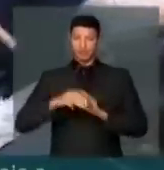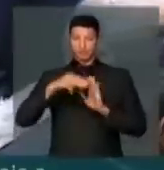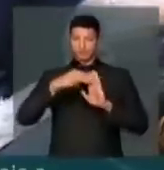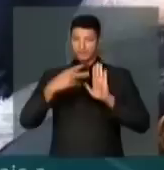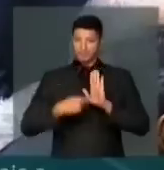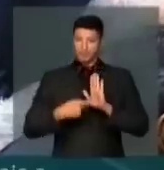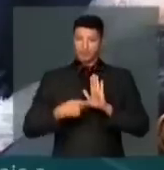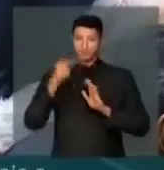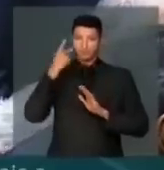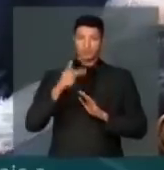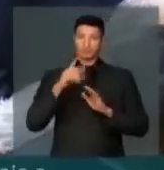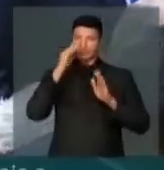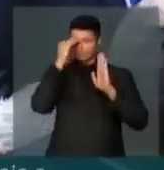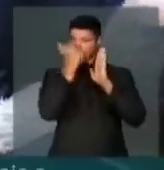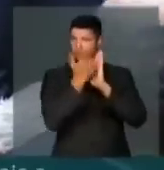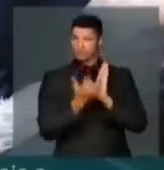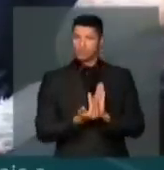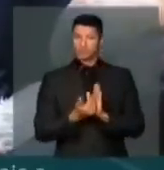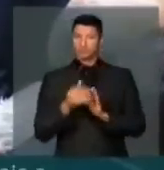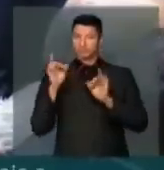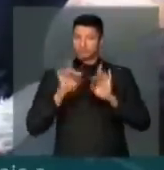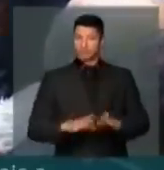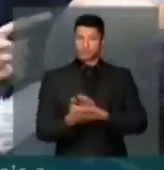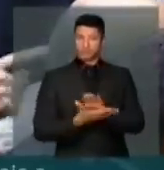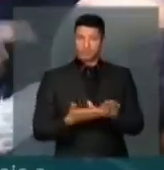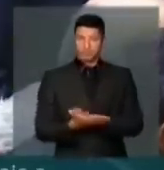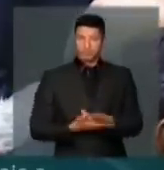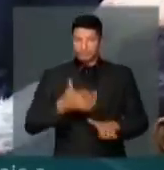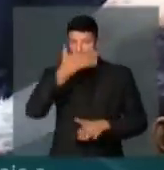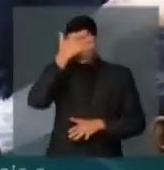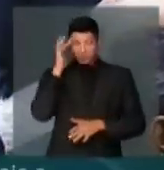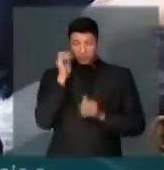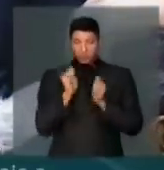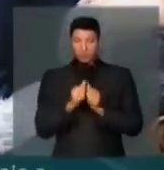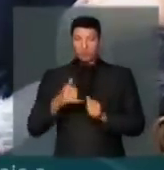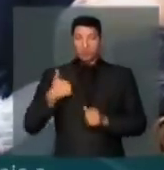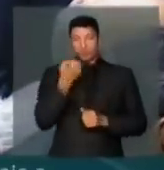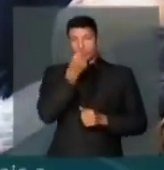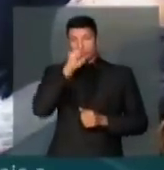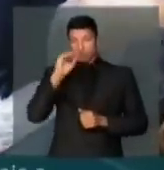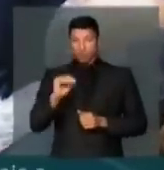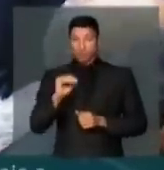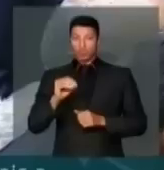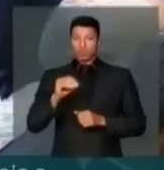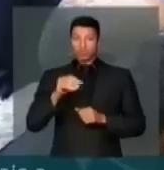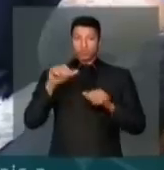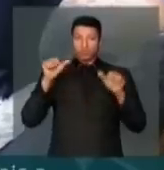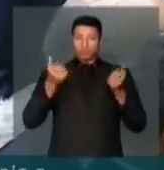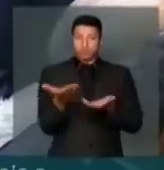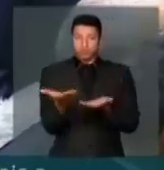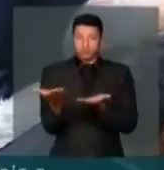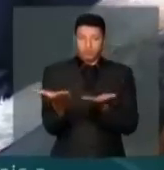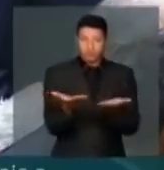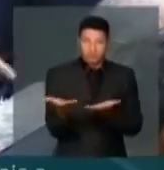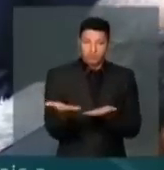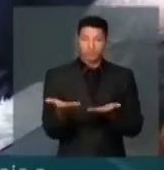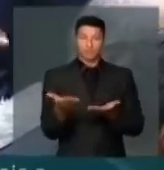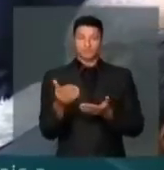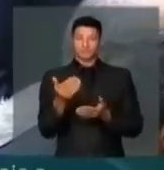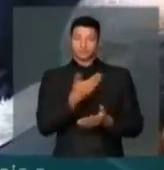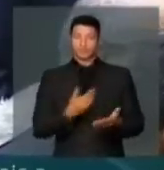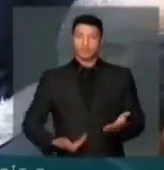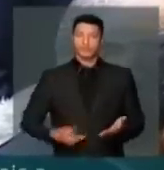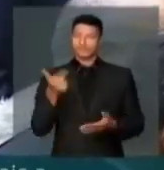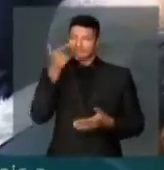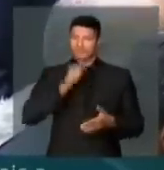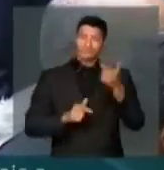medida provisória para cumpri-la. E não deixar essas pessoas com 80 anos de idade mendigando de porta em porta um